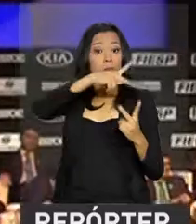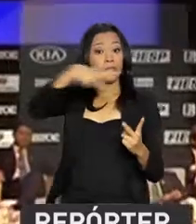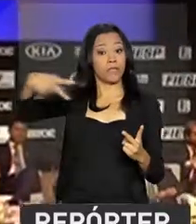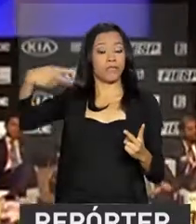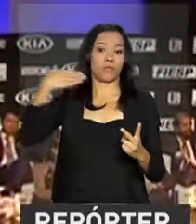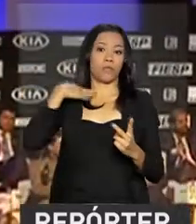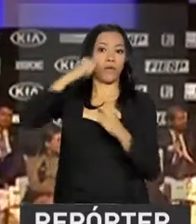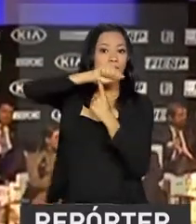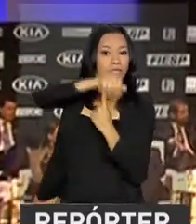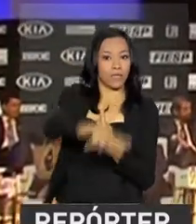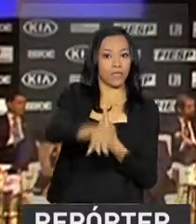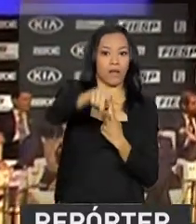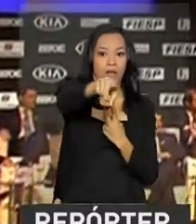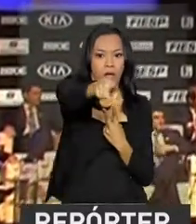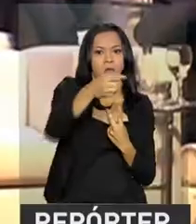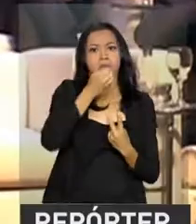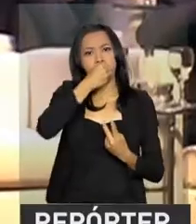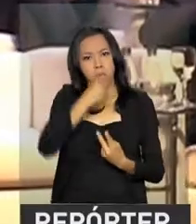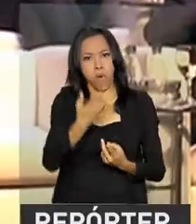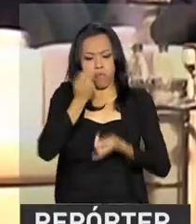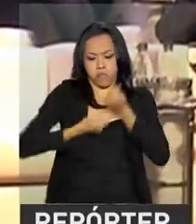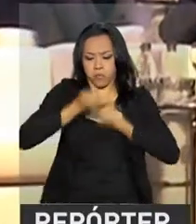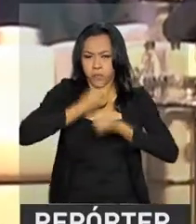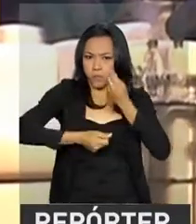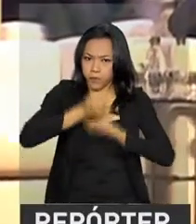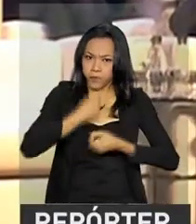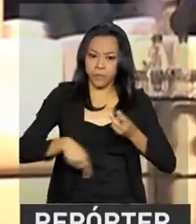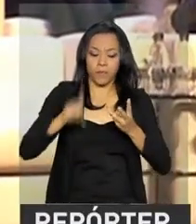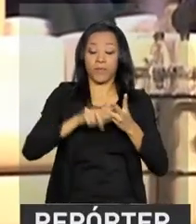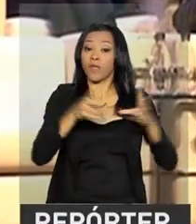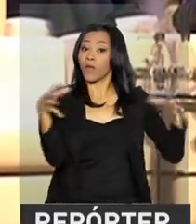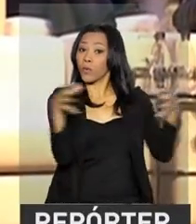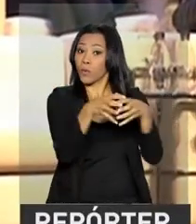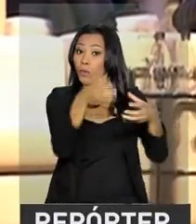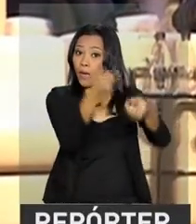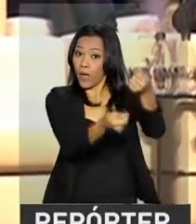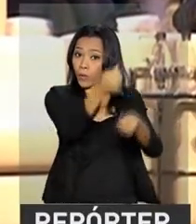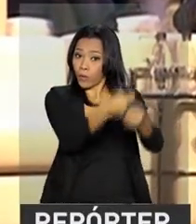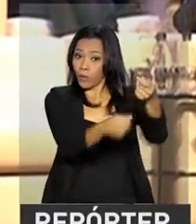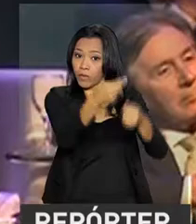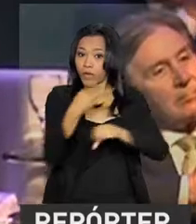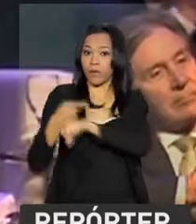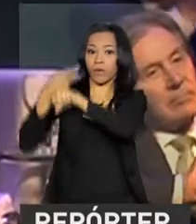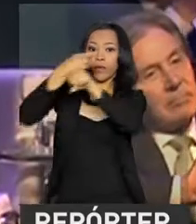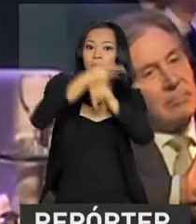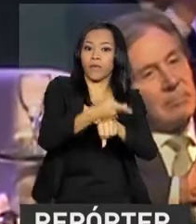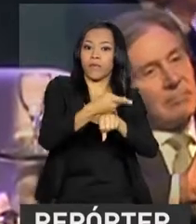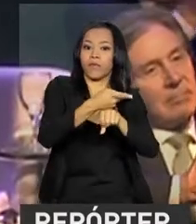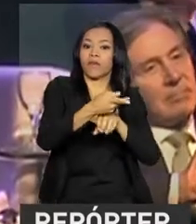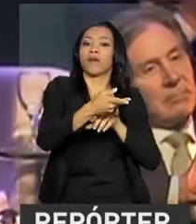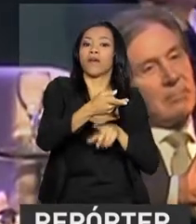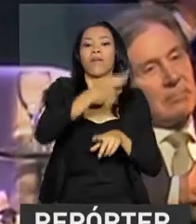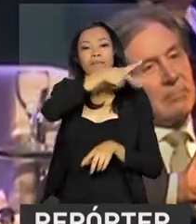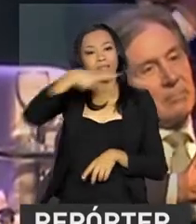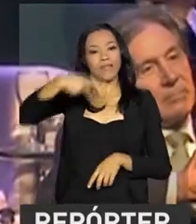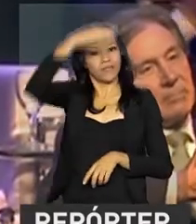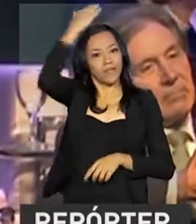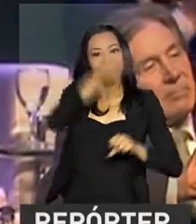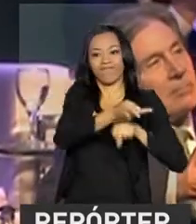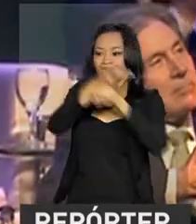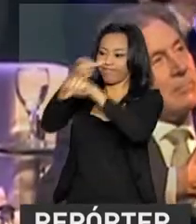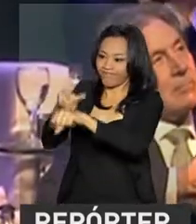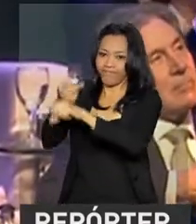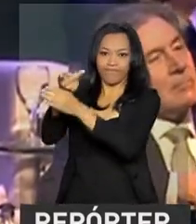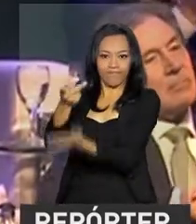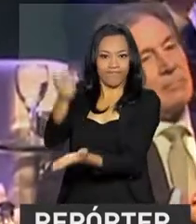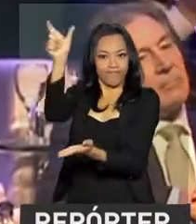foi homenageado como empreendedor do ano. Na categoria Economia, o prêmio foi entregue pelo presidente Michel Temer ao ministro